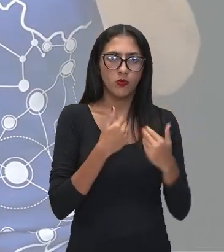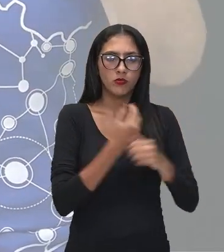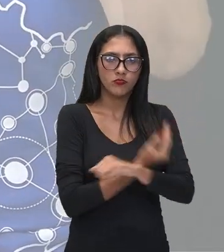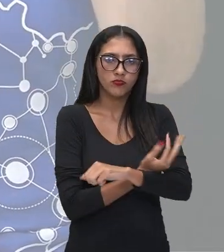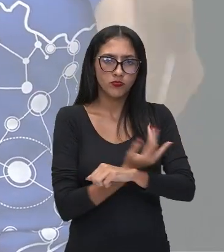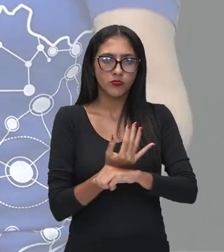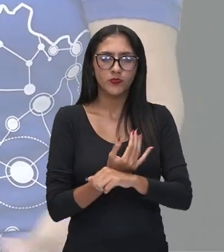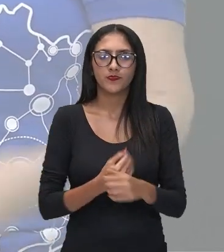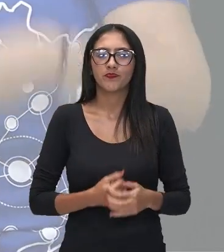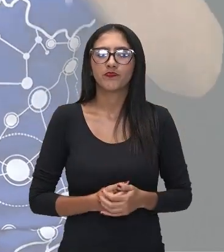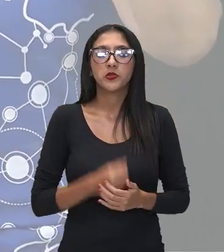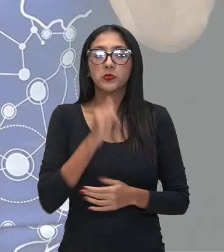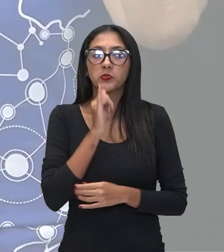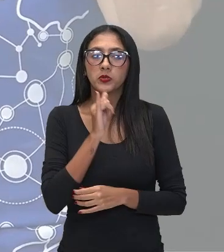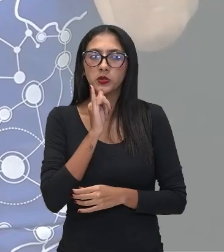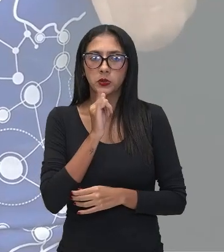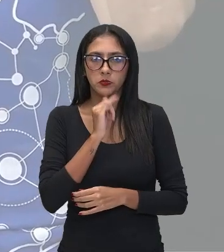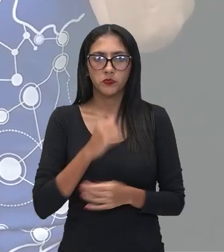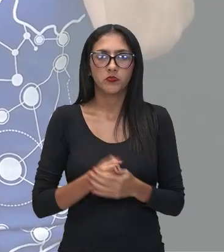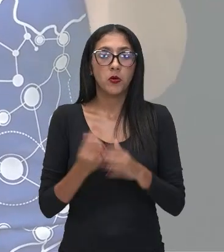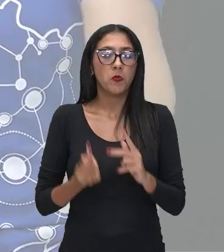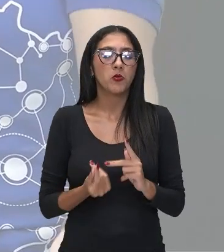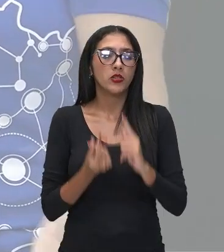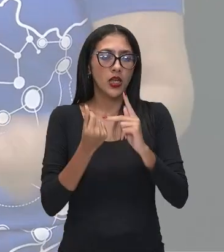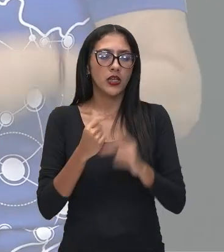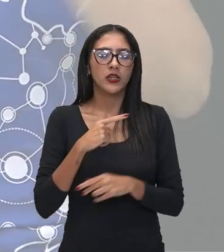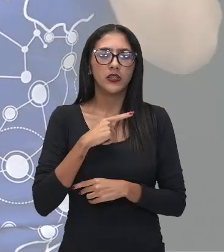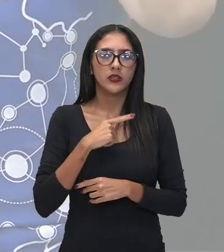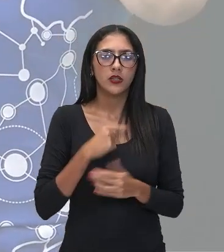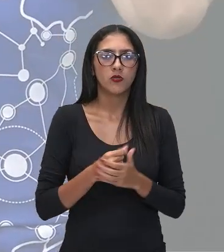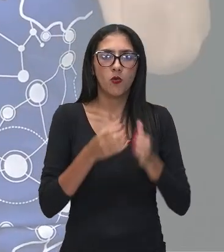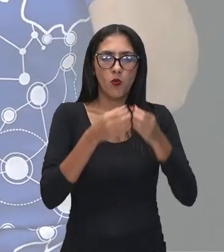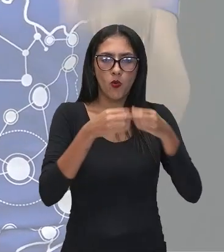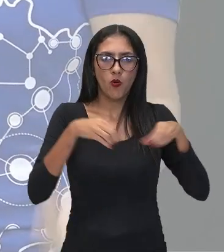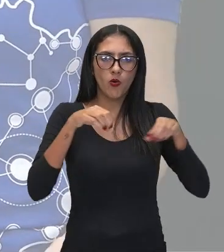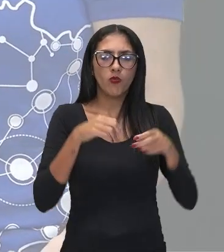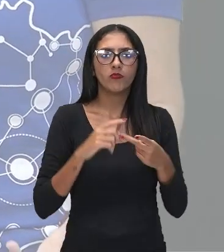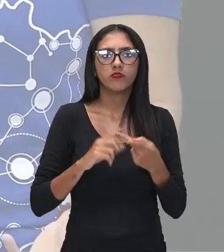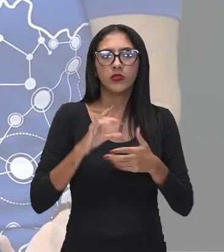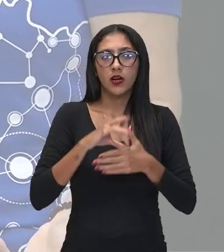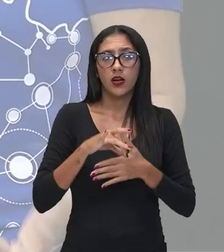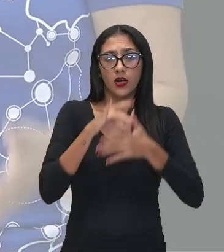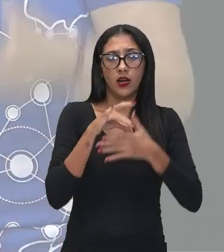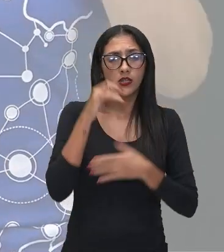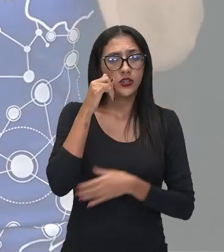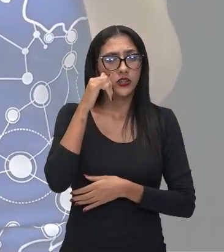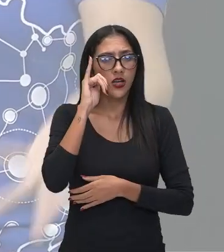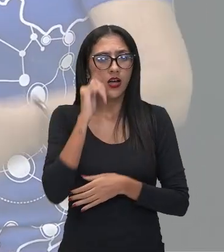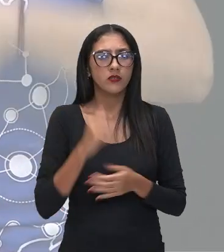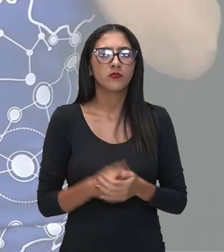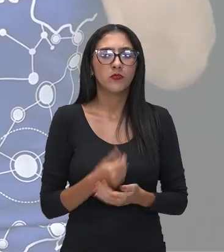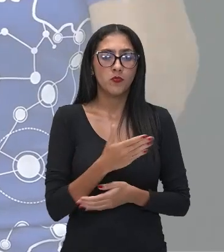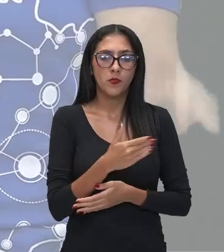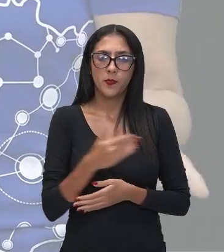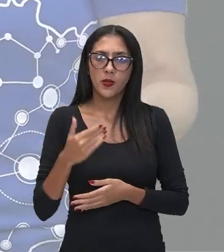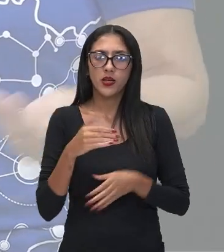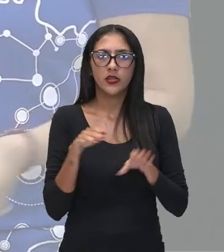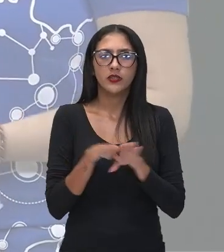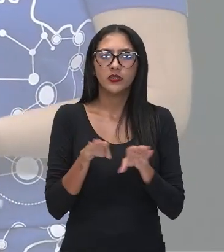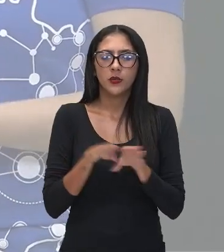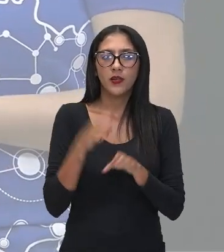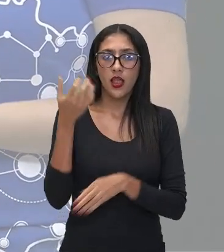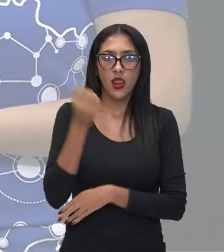proteínas na carne do porco, na carne vermelha, no peixe, no leite e